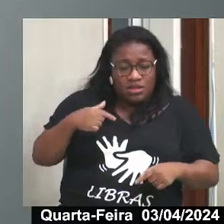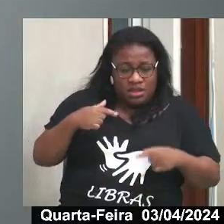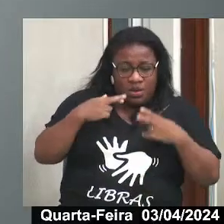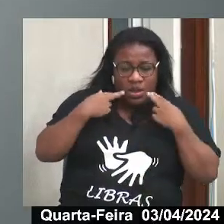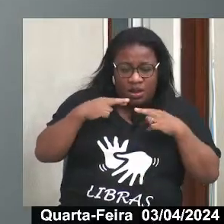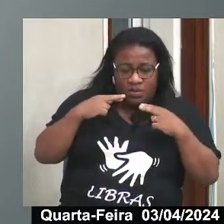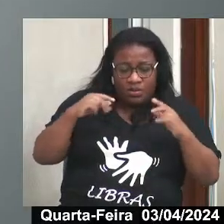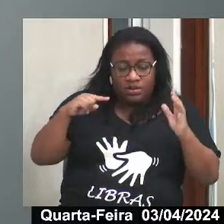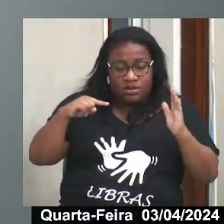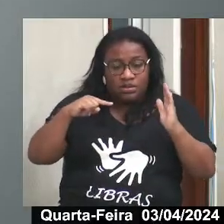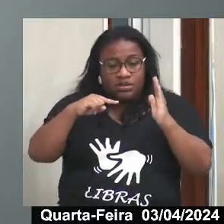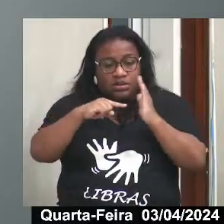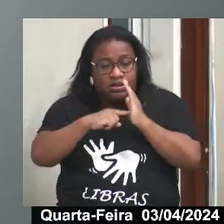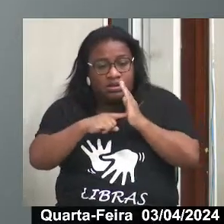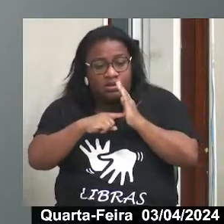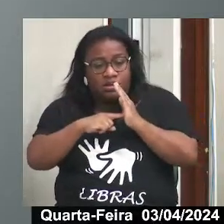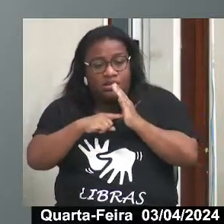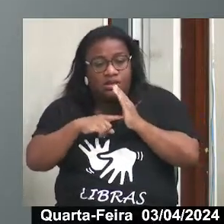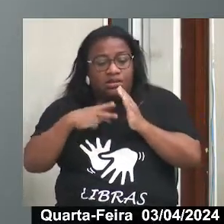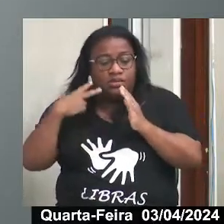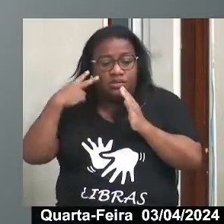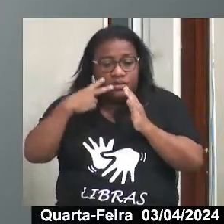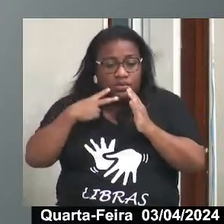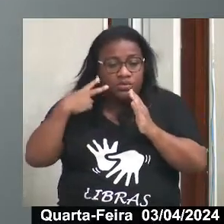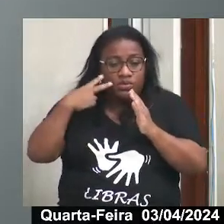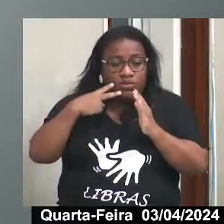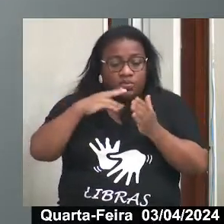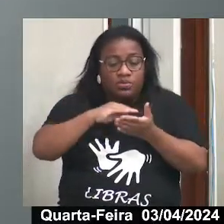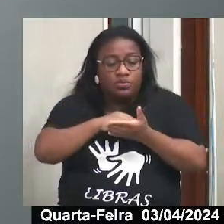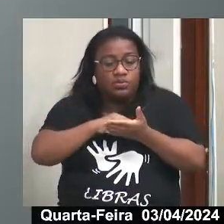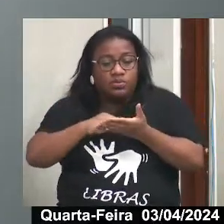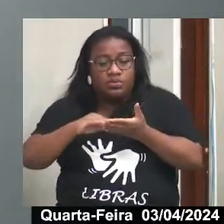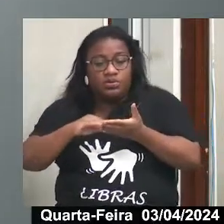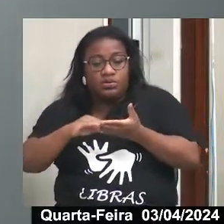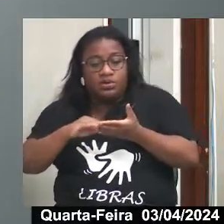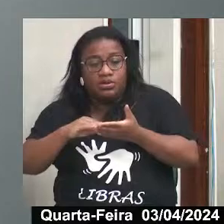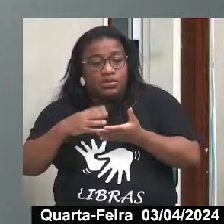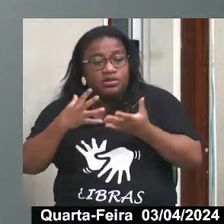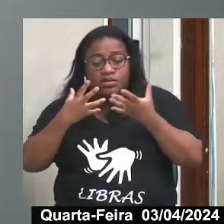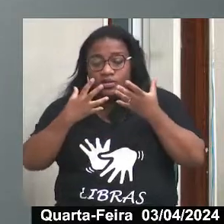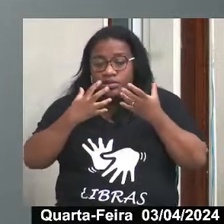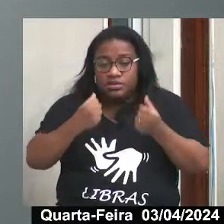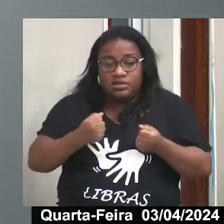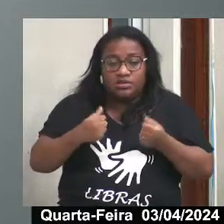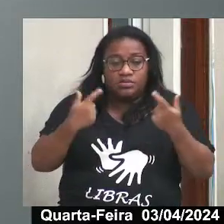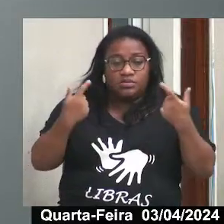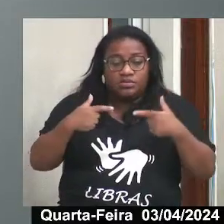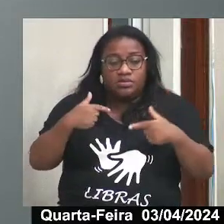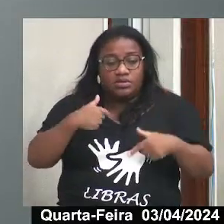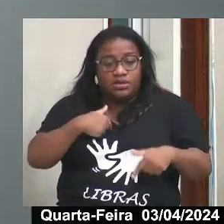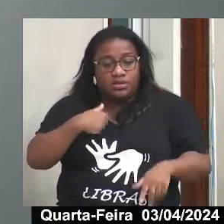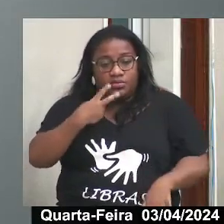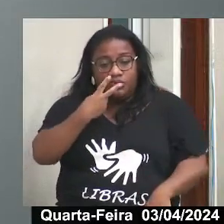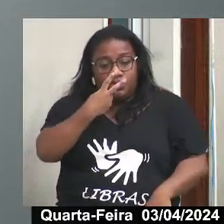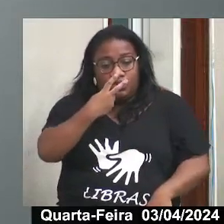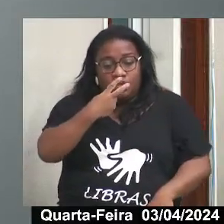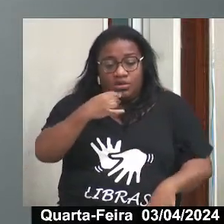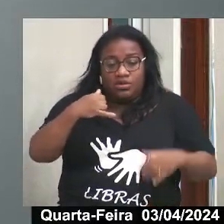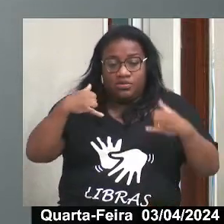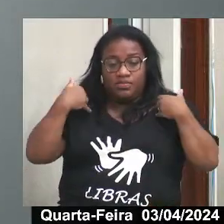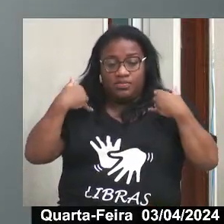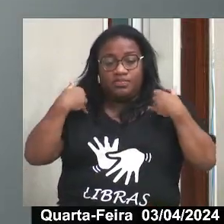briga entre si, entre vereadores, entre secretários, não aguentaria uma oposição de um jovem de 23